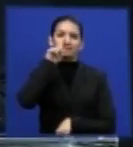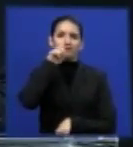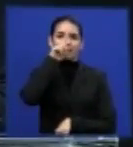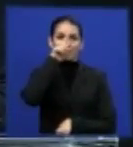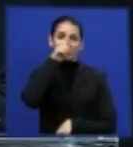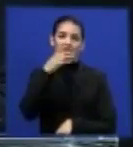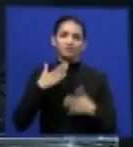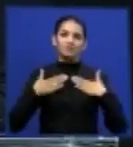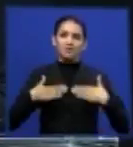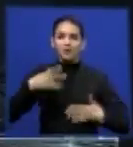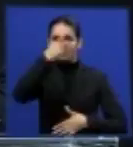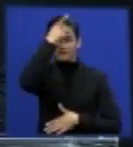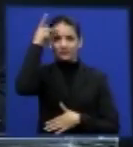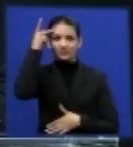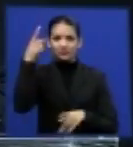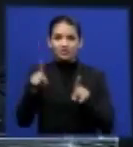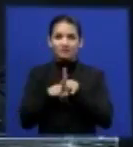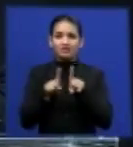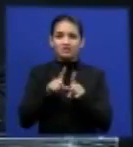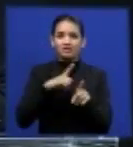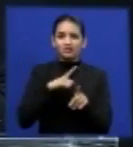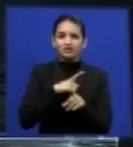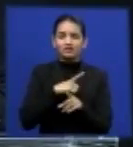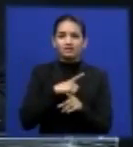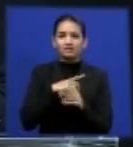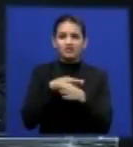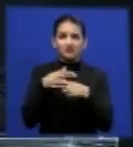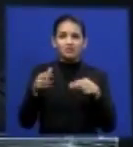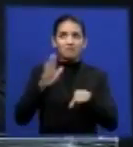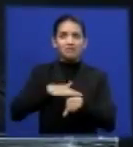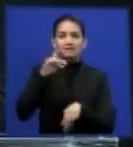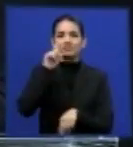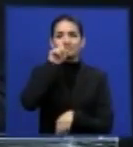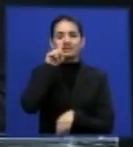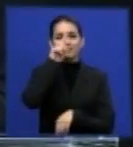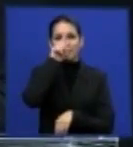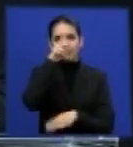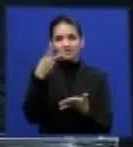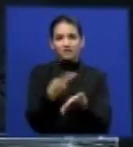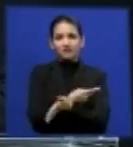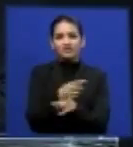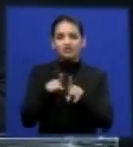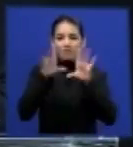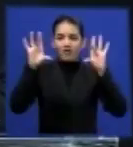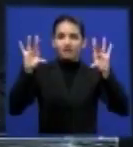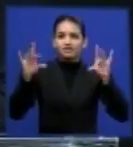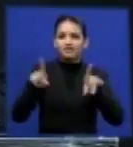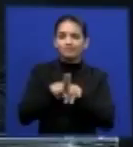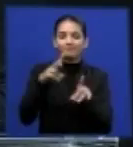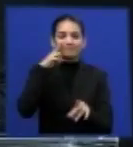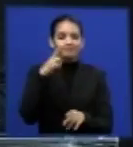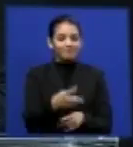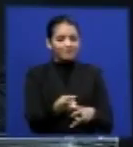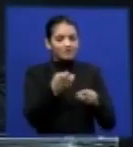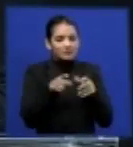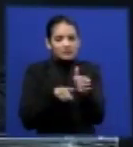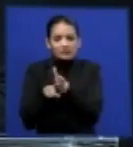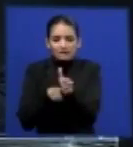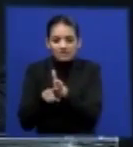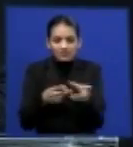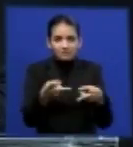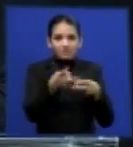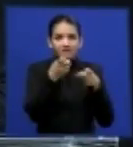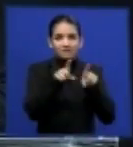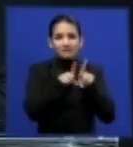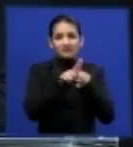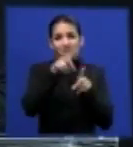pelo homem, estando entre as substâncias mais perigosas conhecidas pela ciência. Elas têm propriedades que dificultam